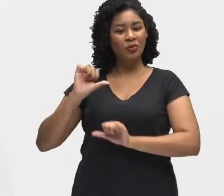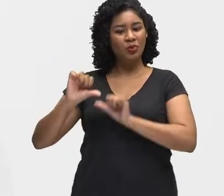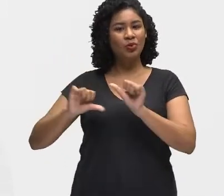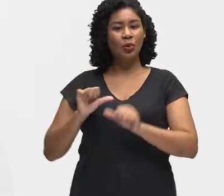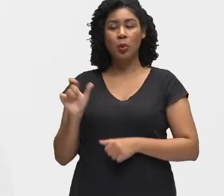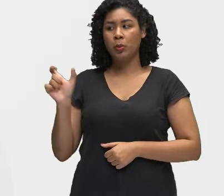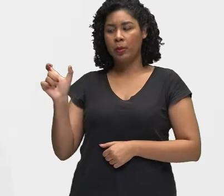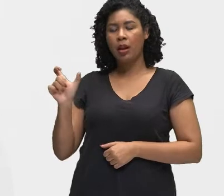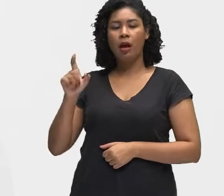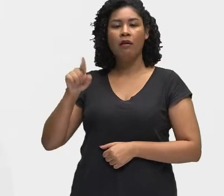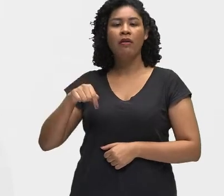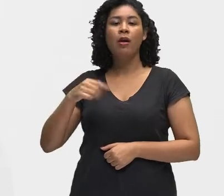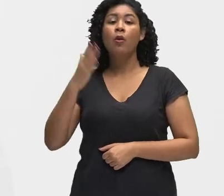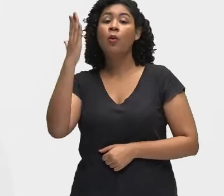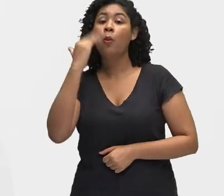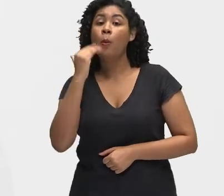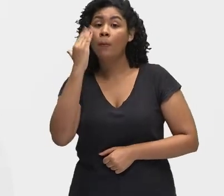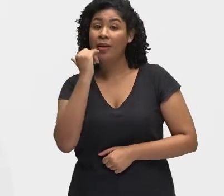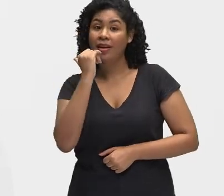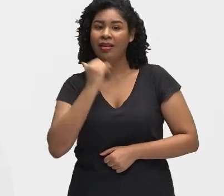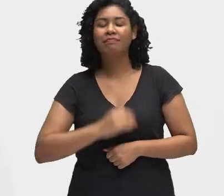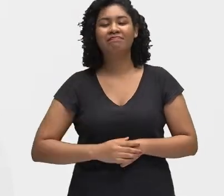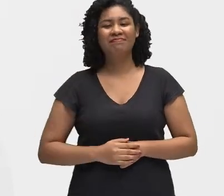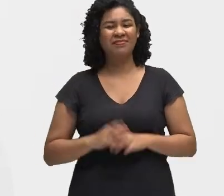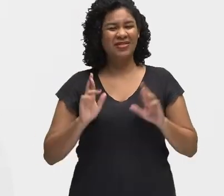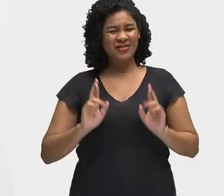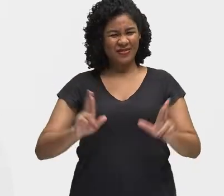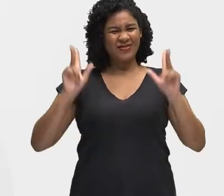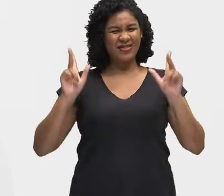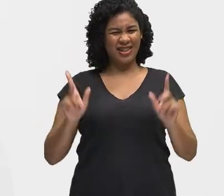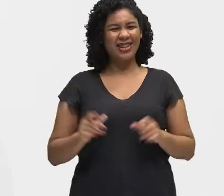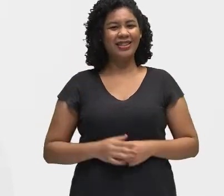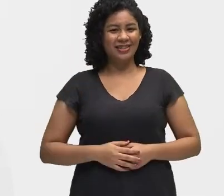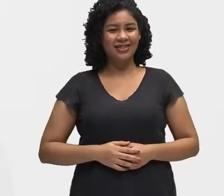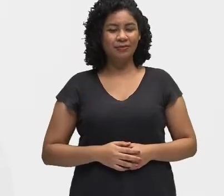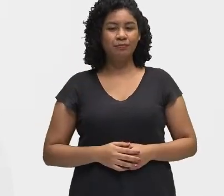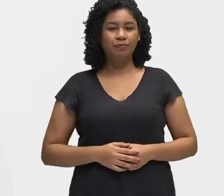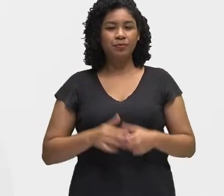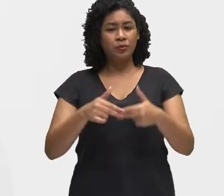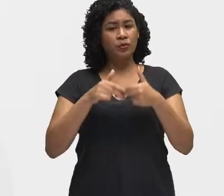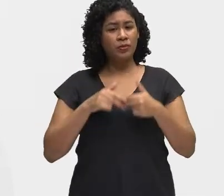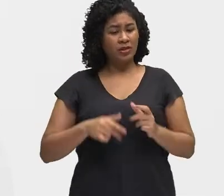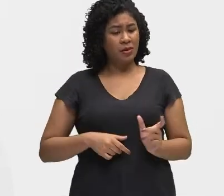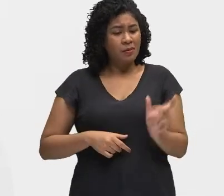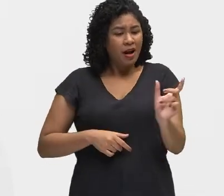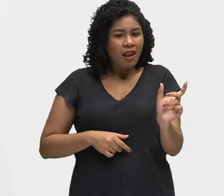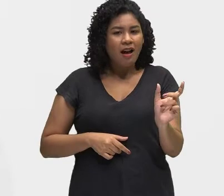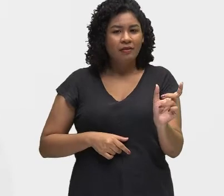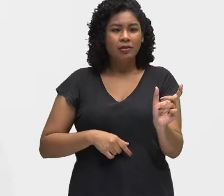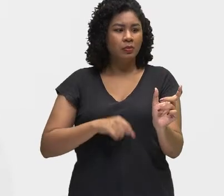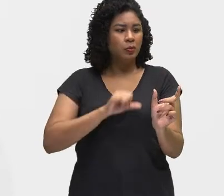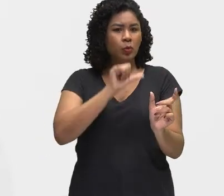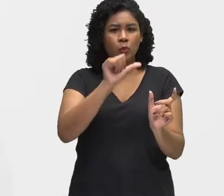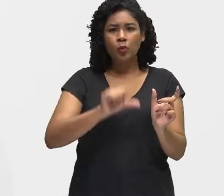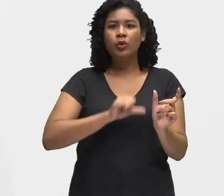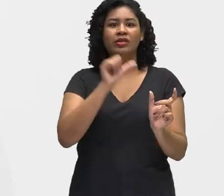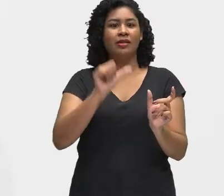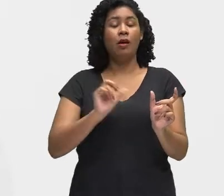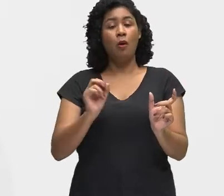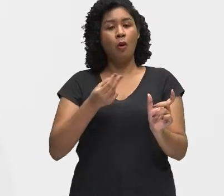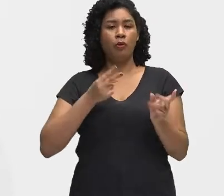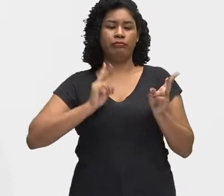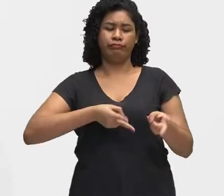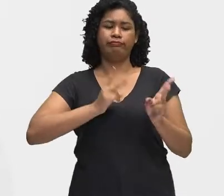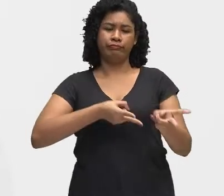Totalmente diferente, não é? Então, como vocês podem perceber, eles mudam completamente ou pode até mesmo ficar da mesma